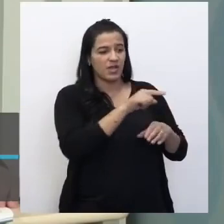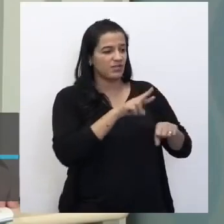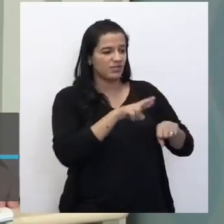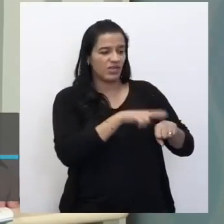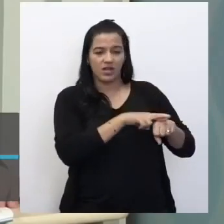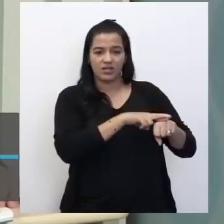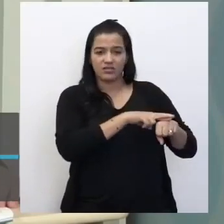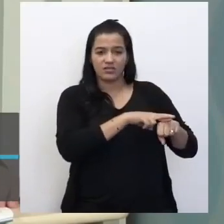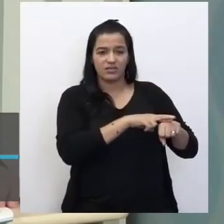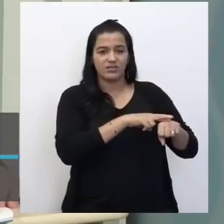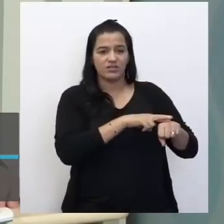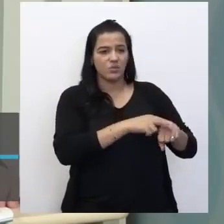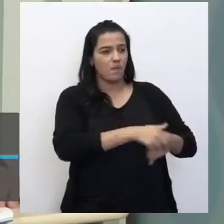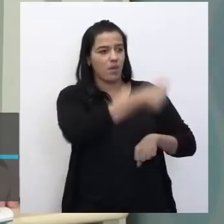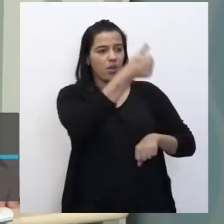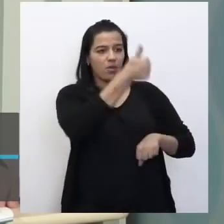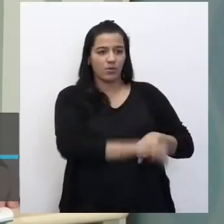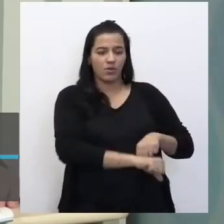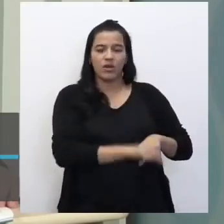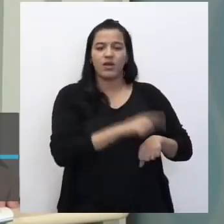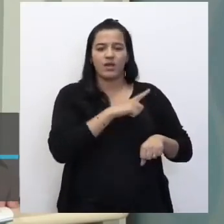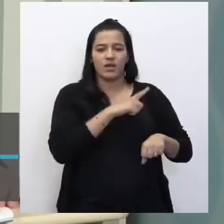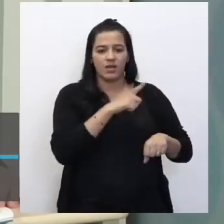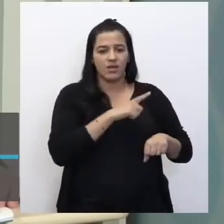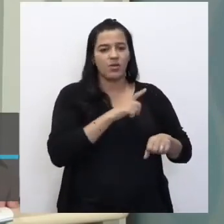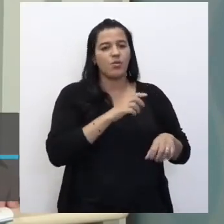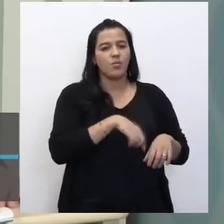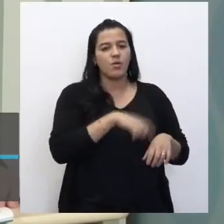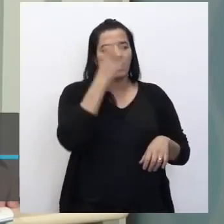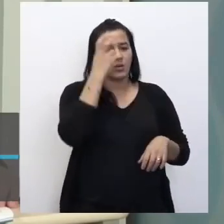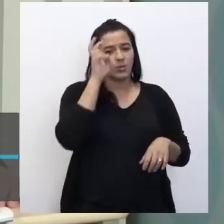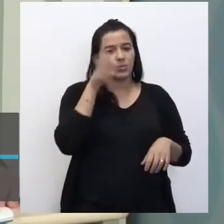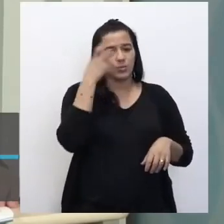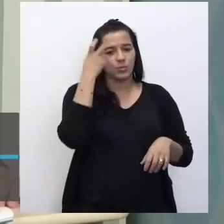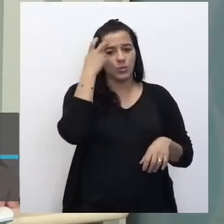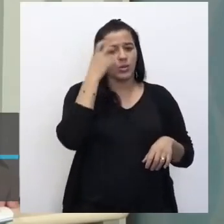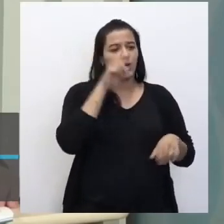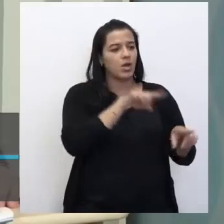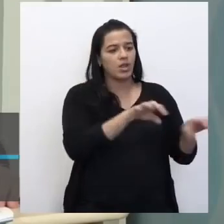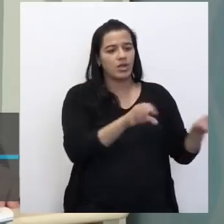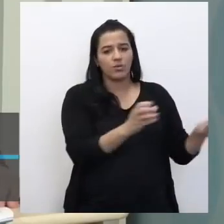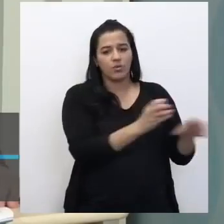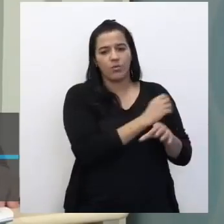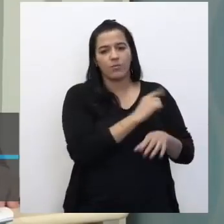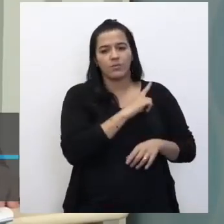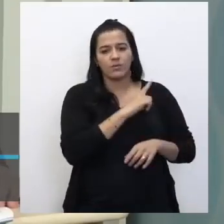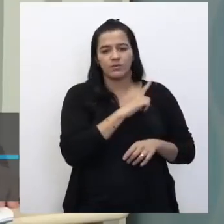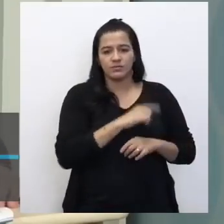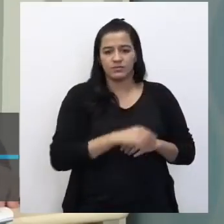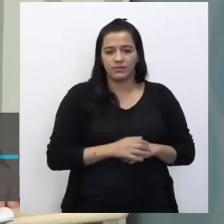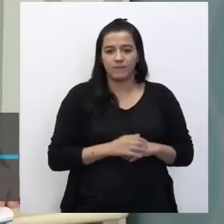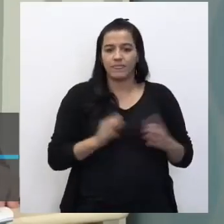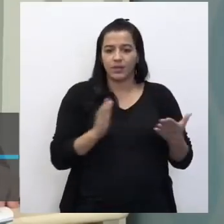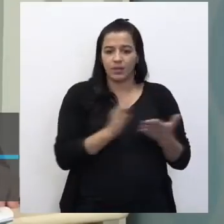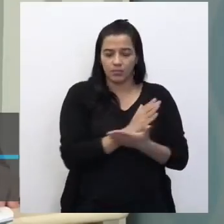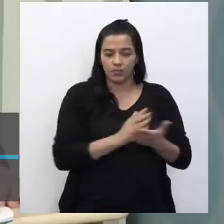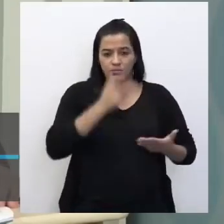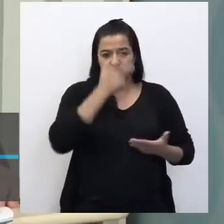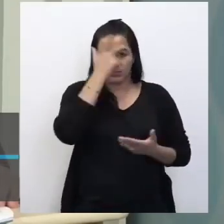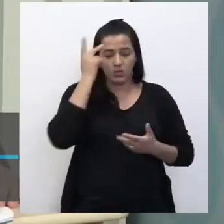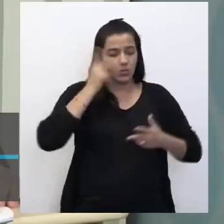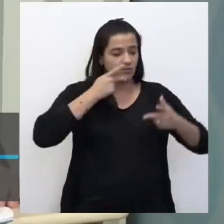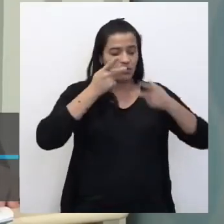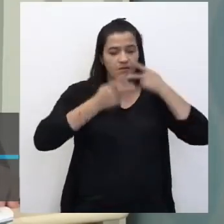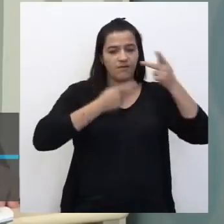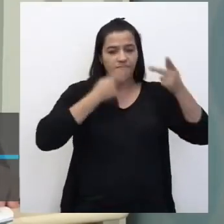completa e a gente precisa lutar contra isso. Uma das vozes que mais se levantaram contra